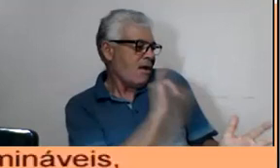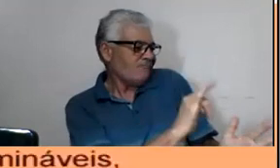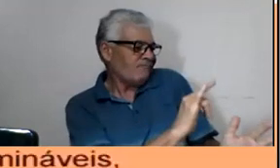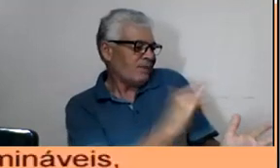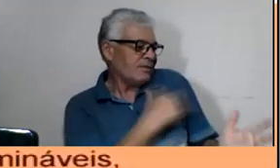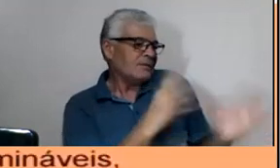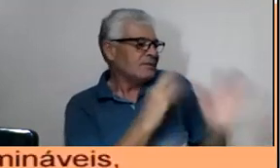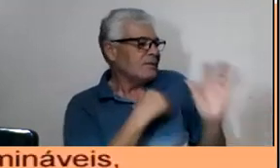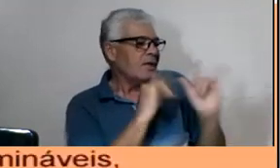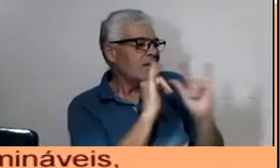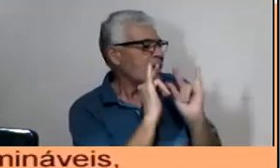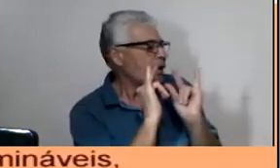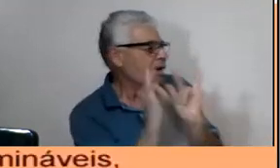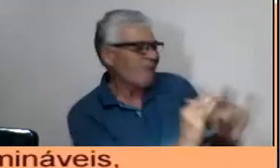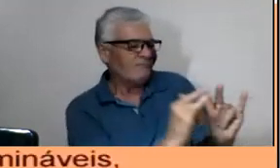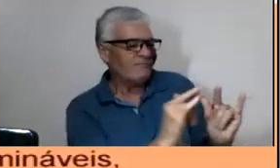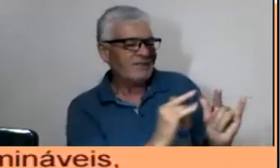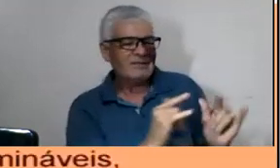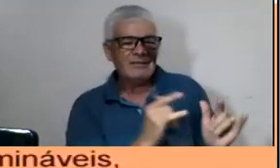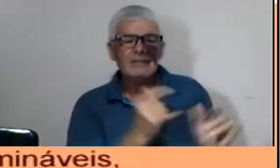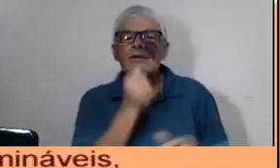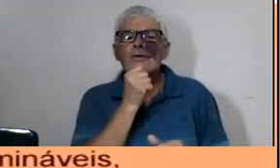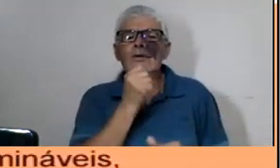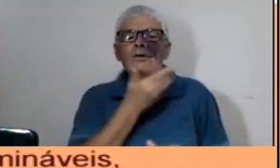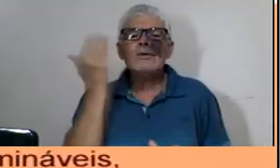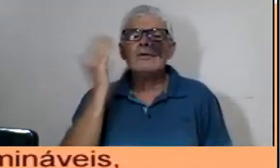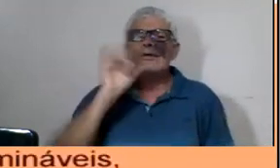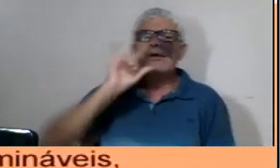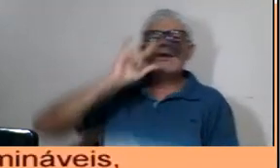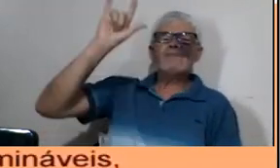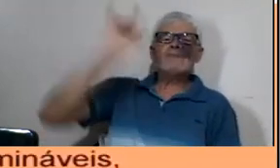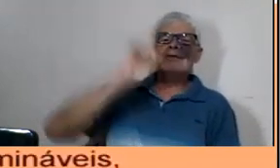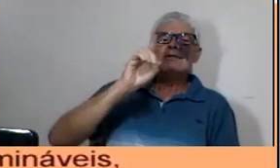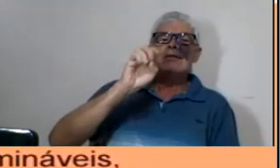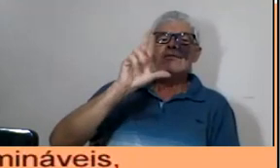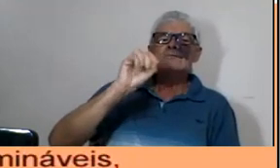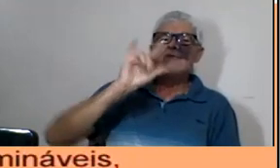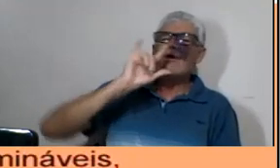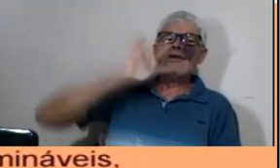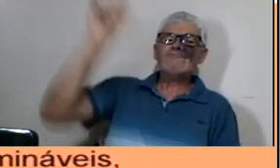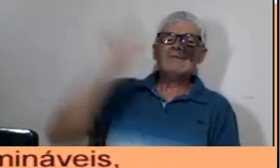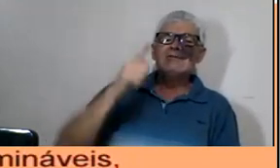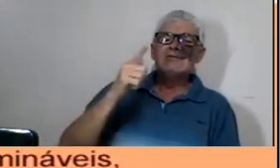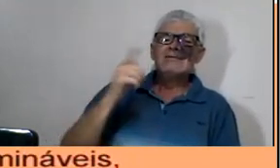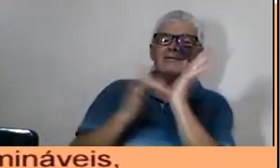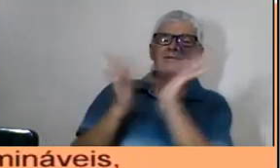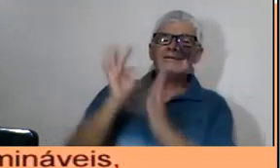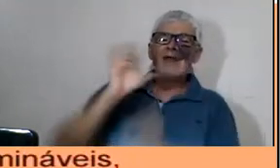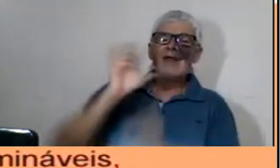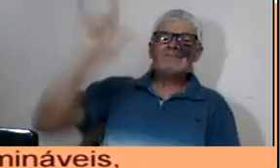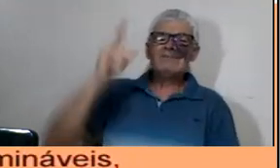a estátua, o sonho, né, de Daniel, sonho do rei Nabucodonosor, que sonhou com a estátua com a cabeça de